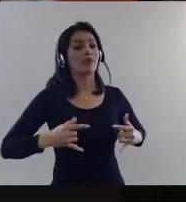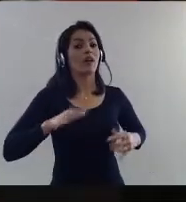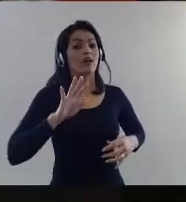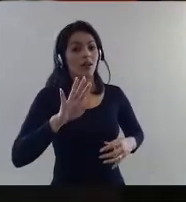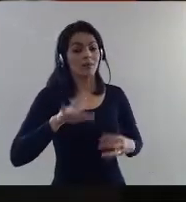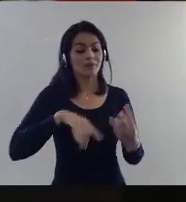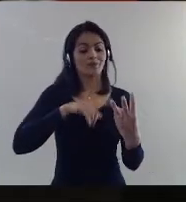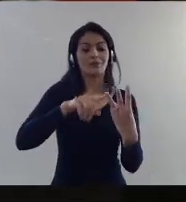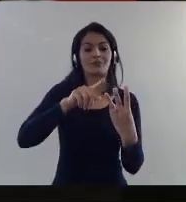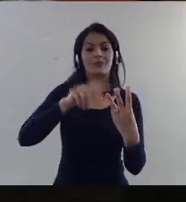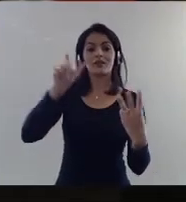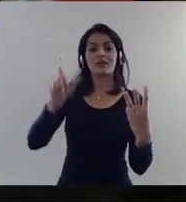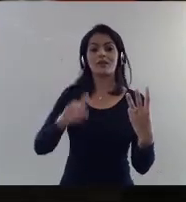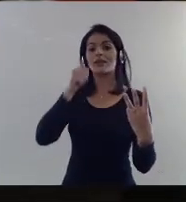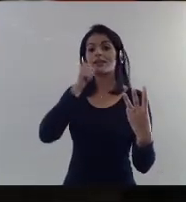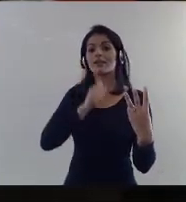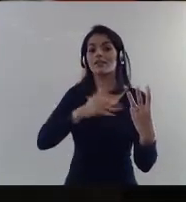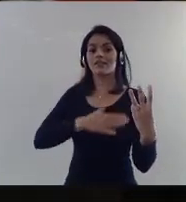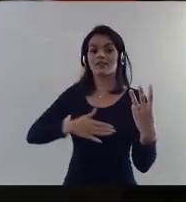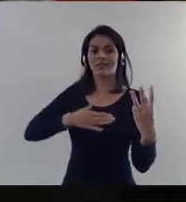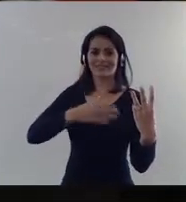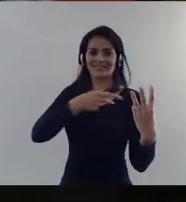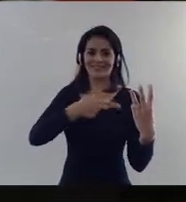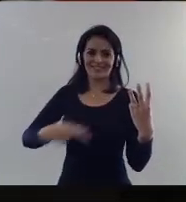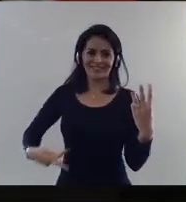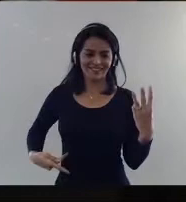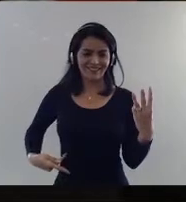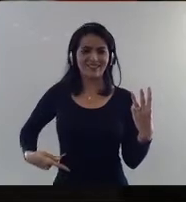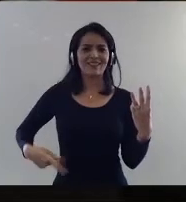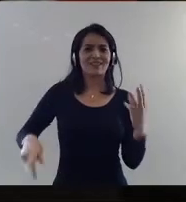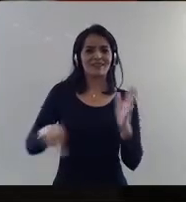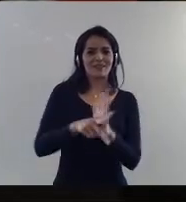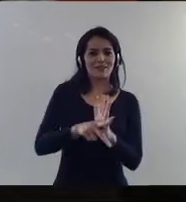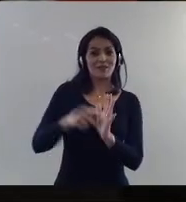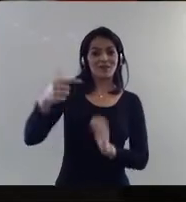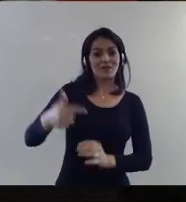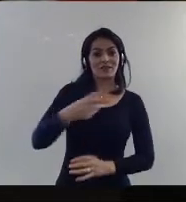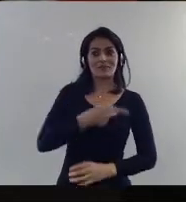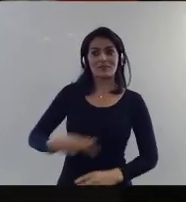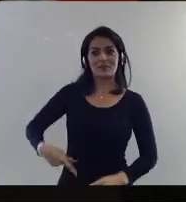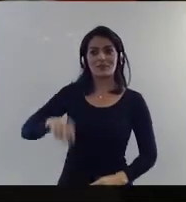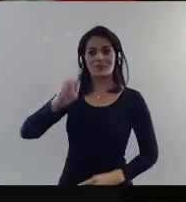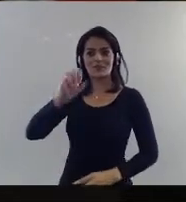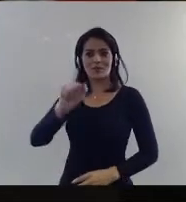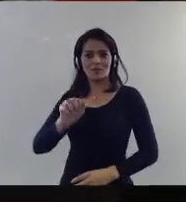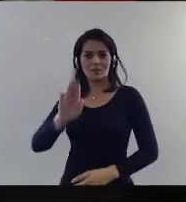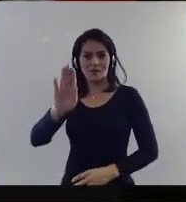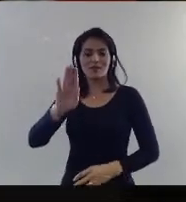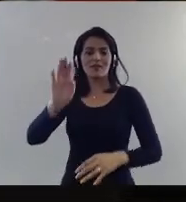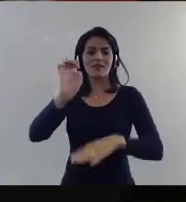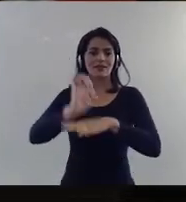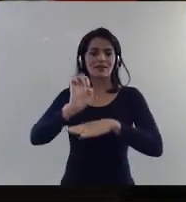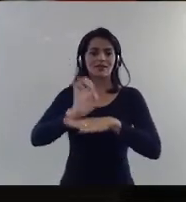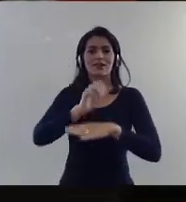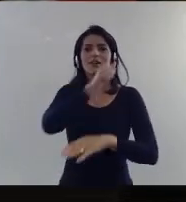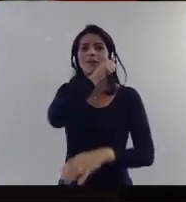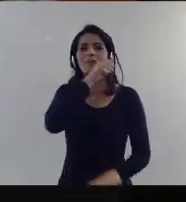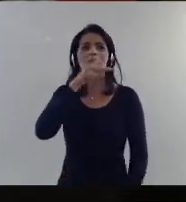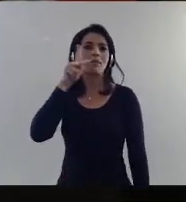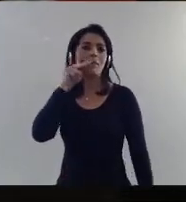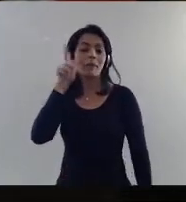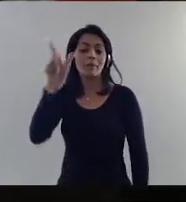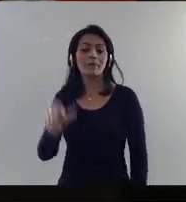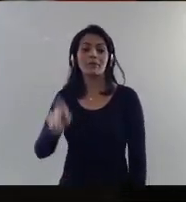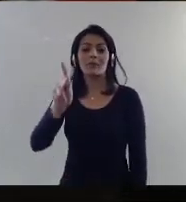a nossa querida presidente, ou vice-presidente da OAB do Amapá, a doutora Patrícia de